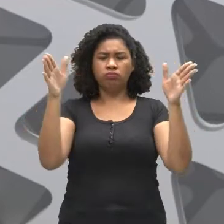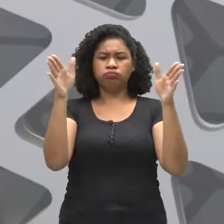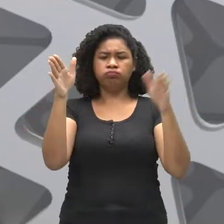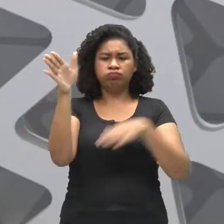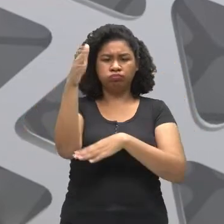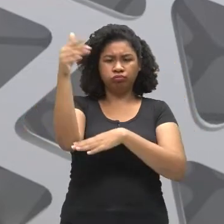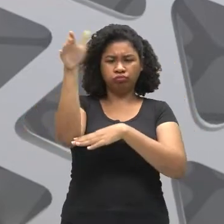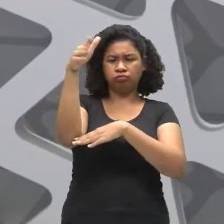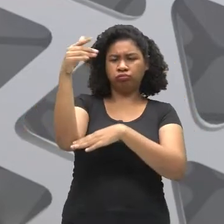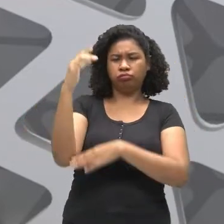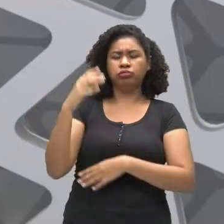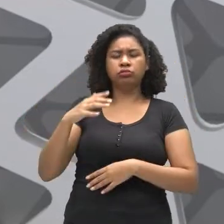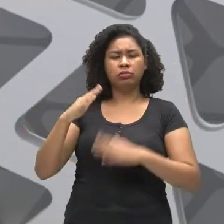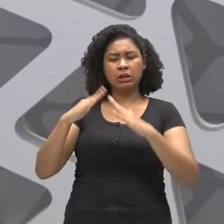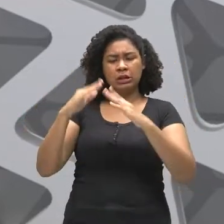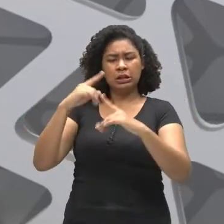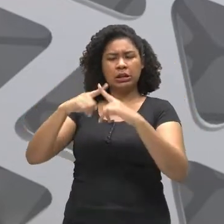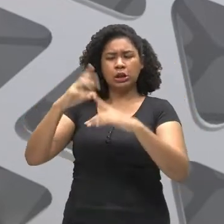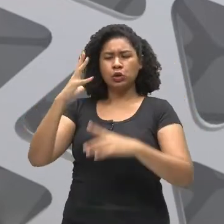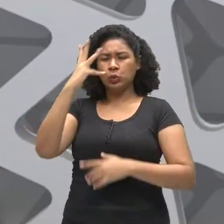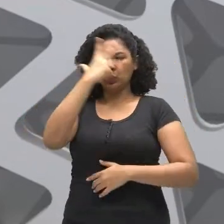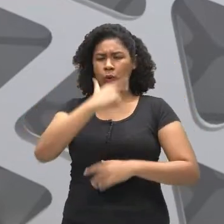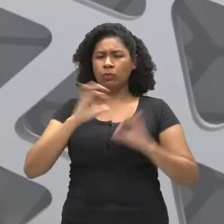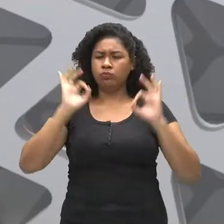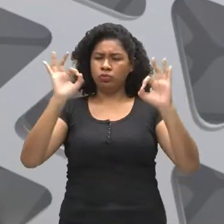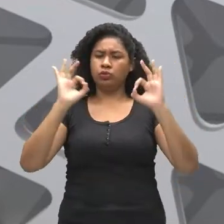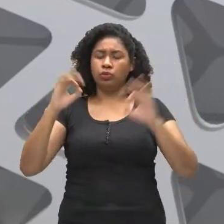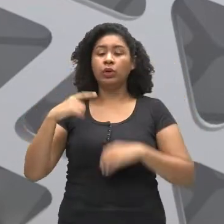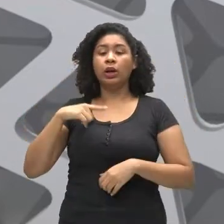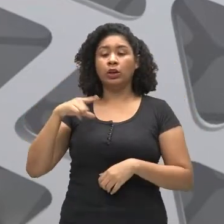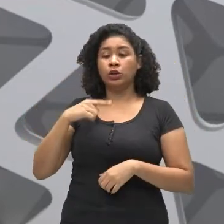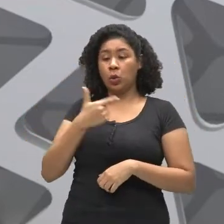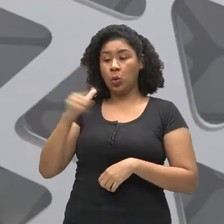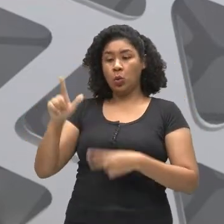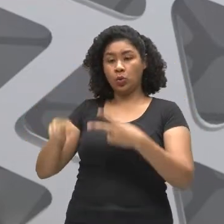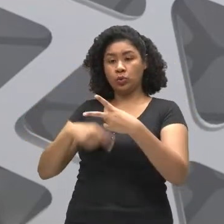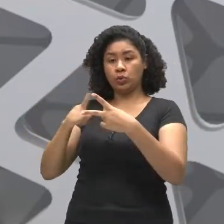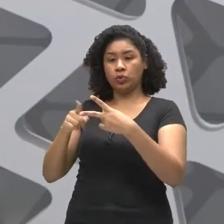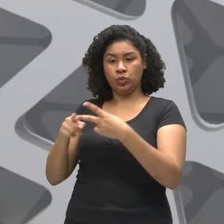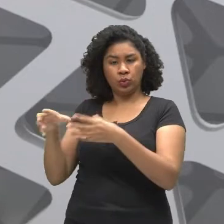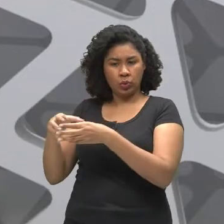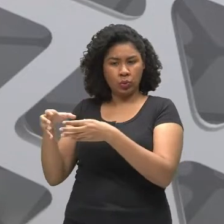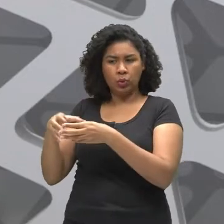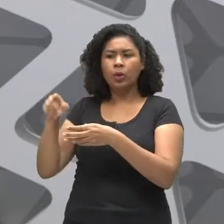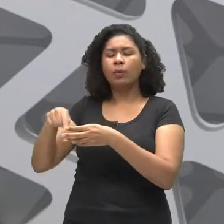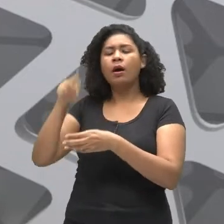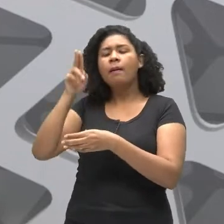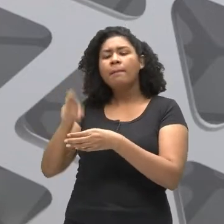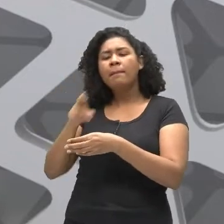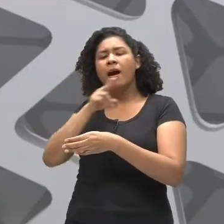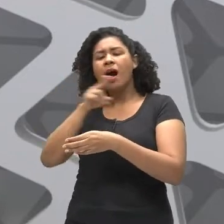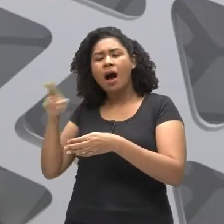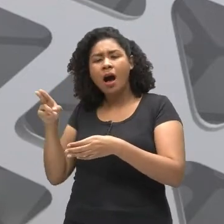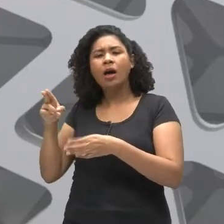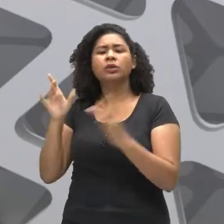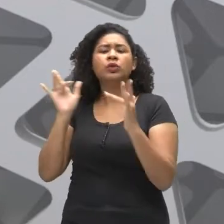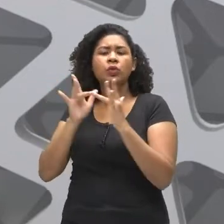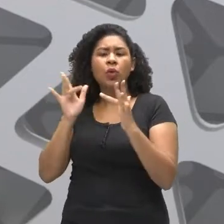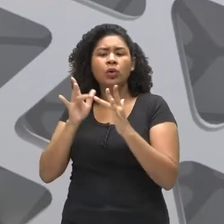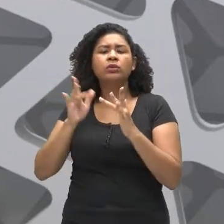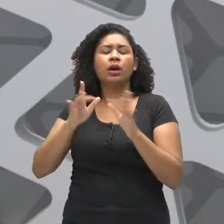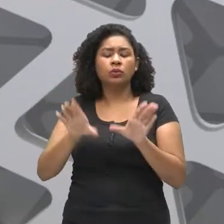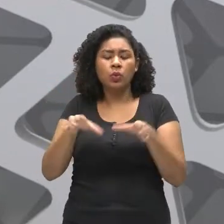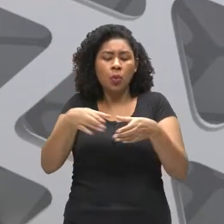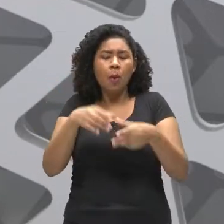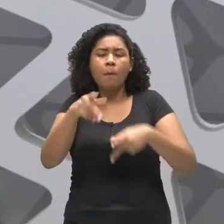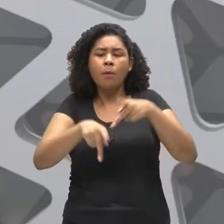bem elaboradas. E também tinha o baixo clero, que eram justamente aqueles padres que estavam mais direcionados, convivendo com a